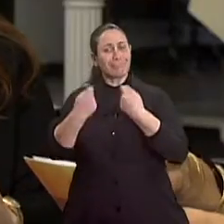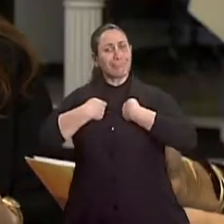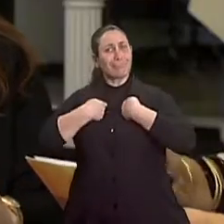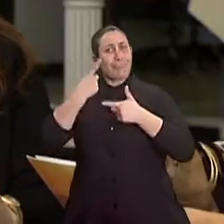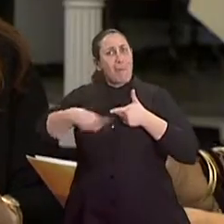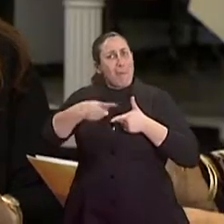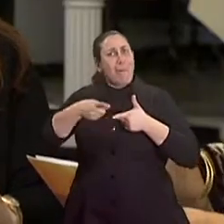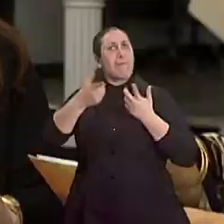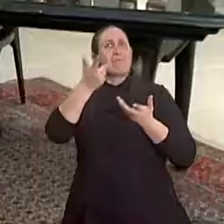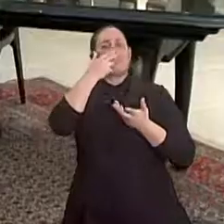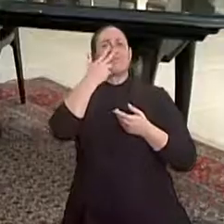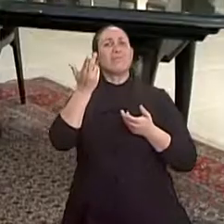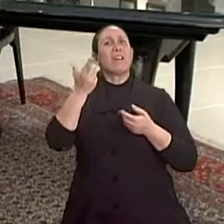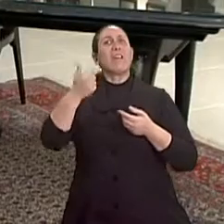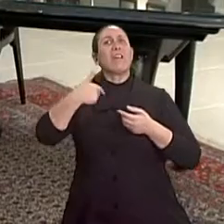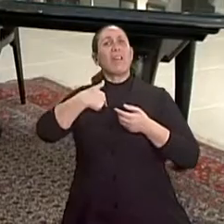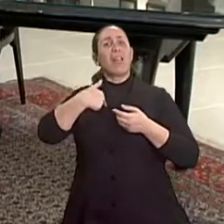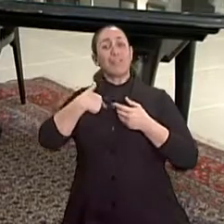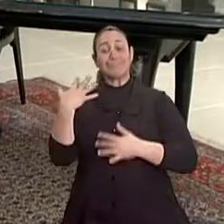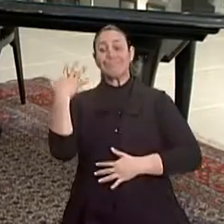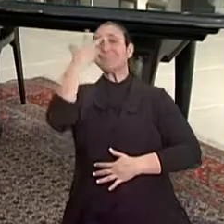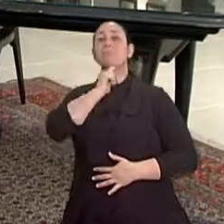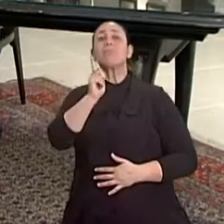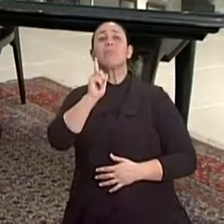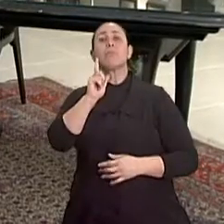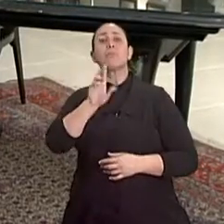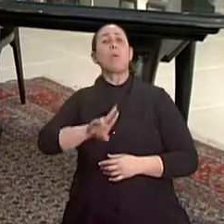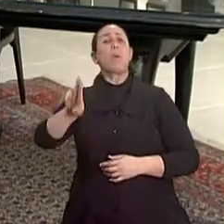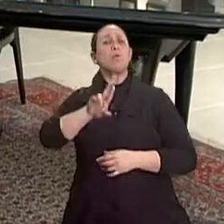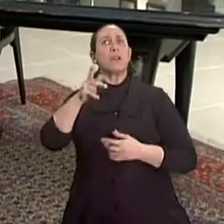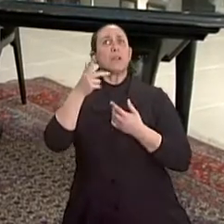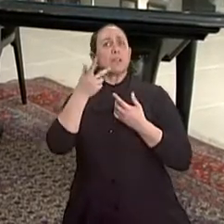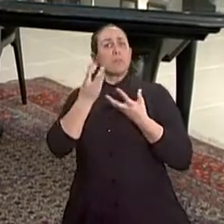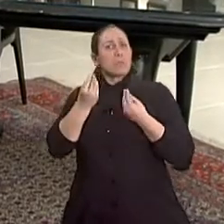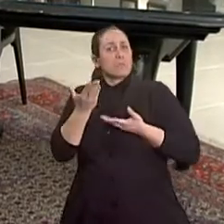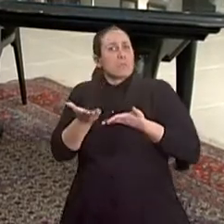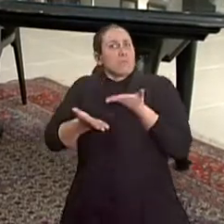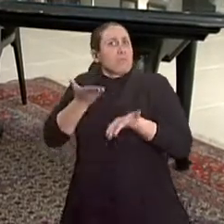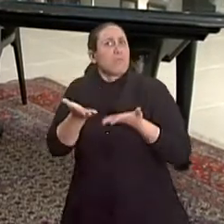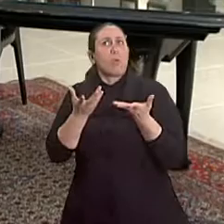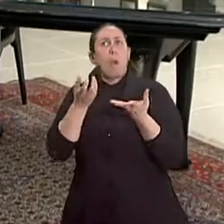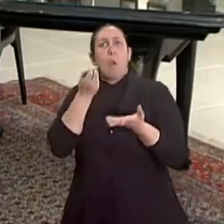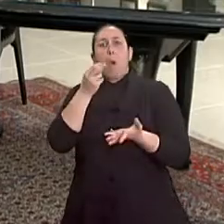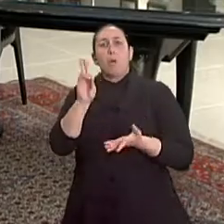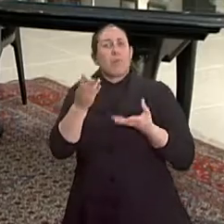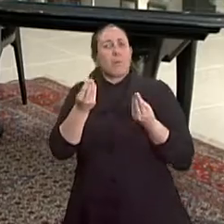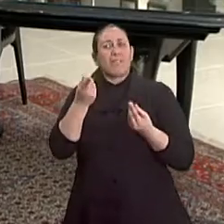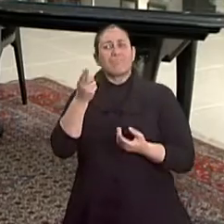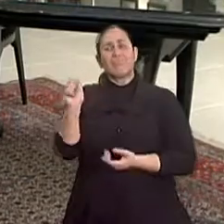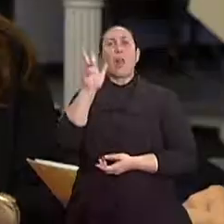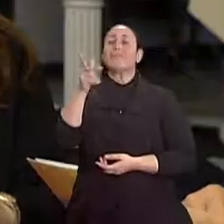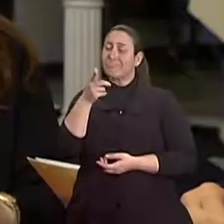Sem dúvida. Porque salienta alguns detalhes que podiam ser minimizados. Exatamente. Que não favorecem. Exatamente esse é o